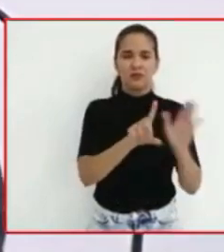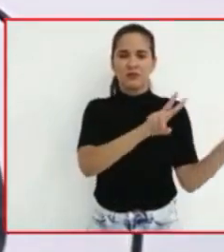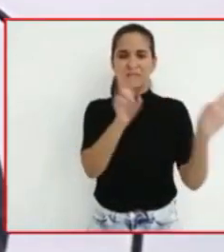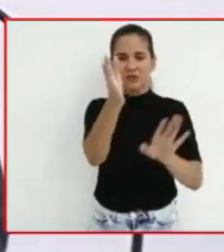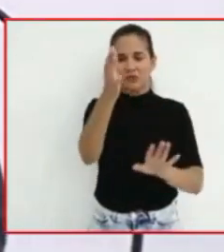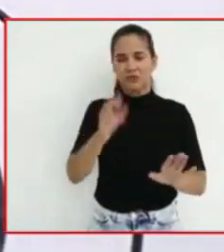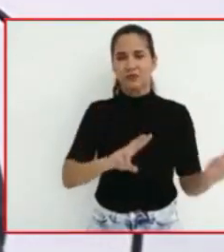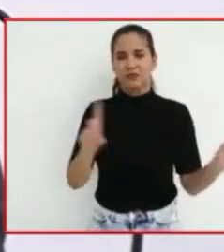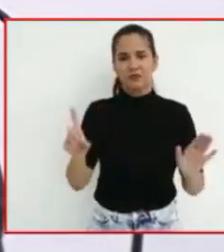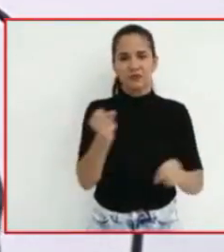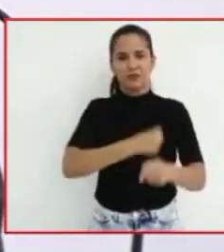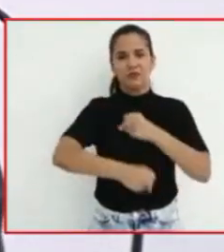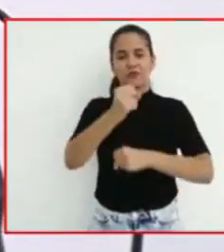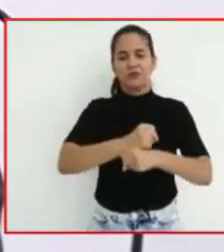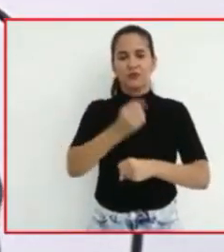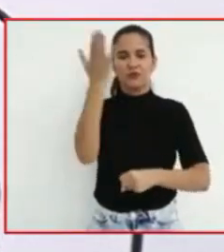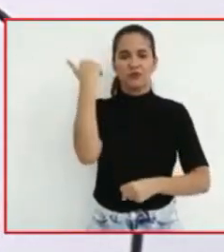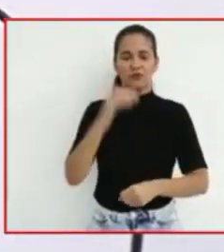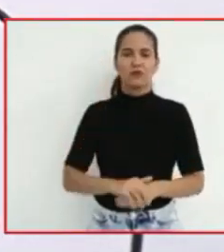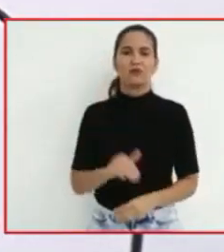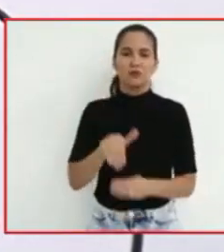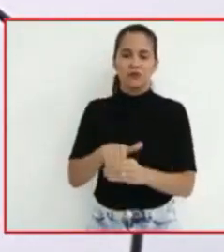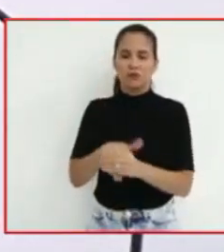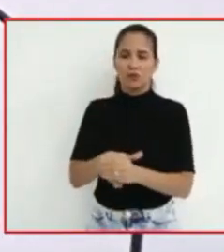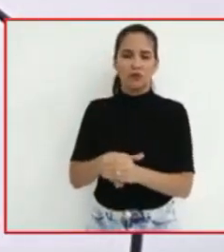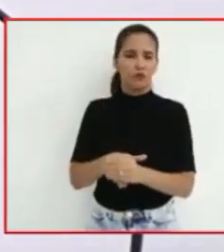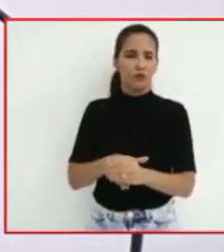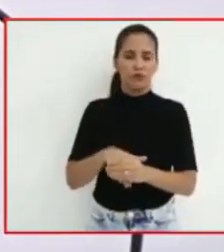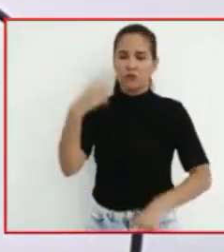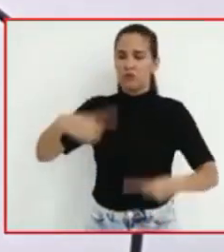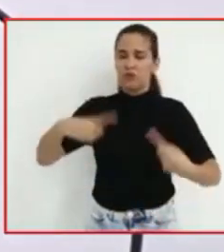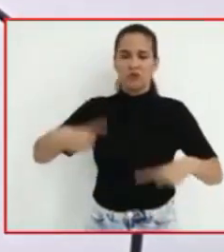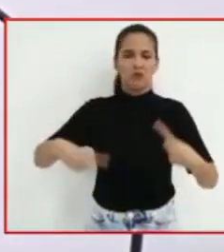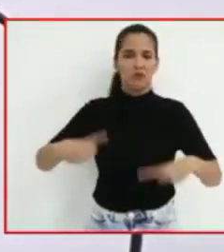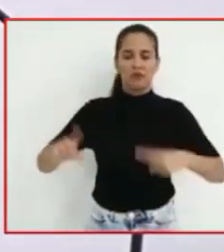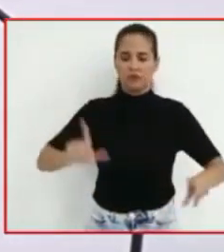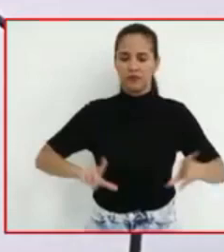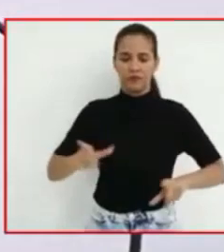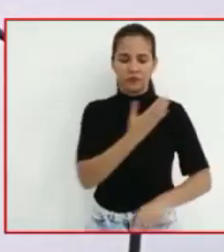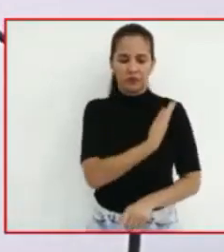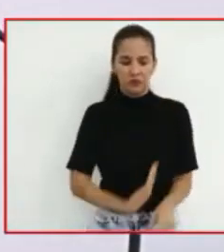orgulho de falar porque não voto contra funcionário público.